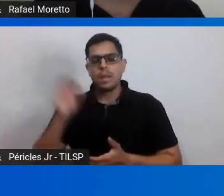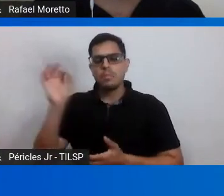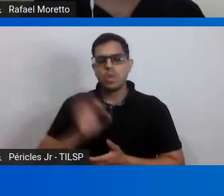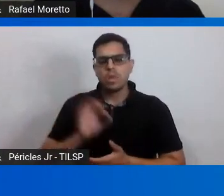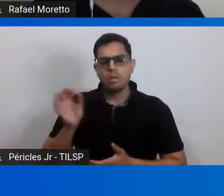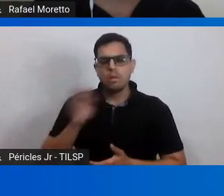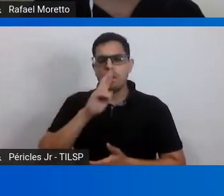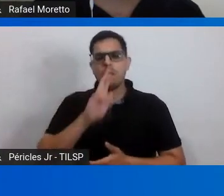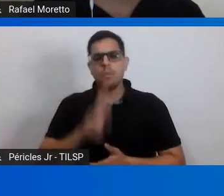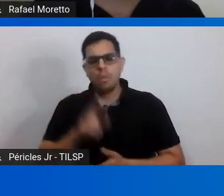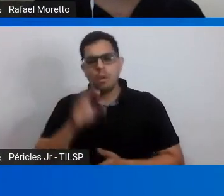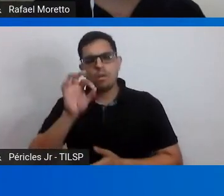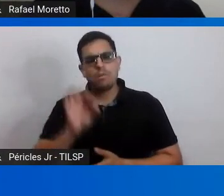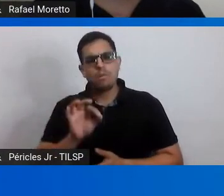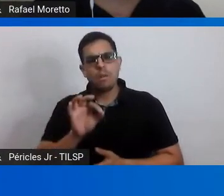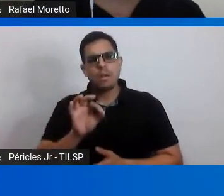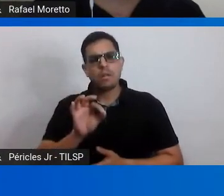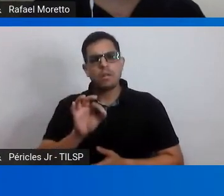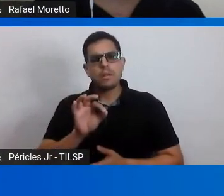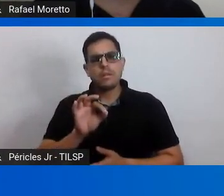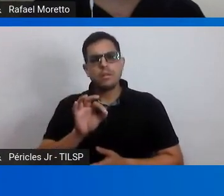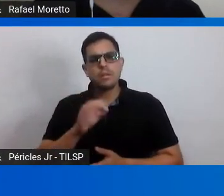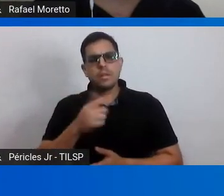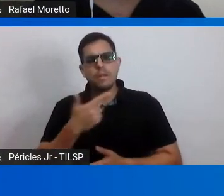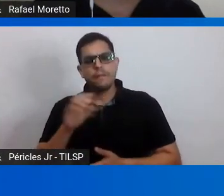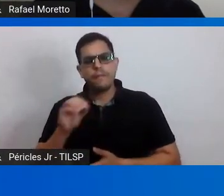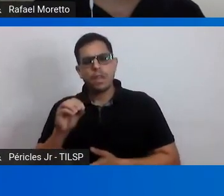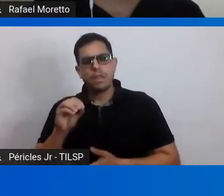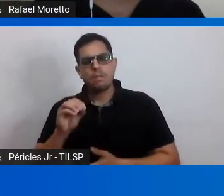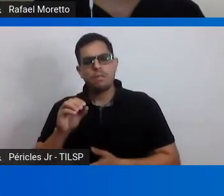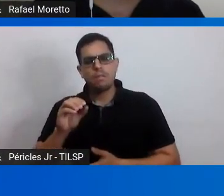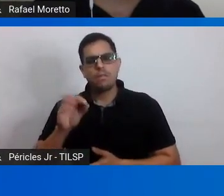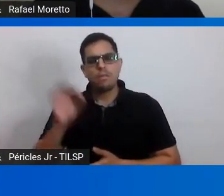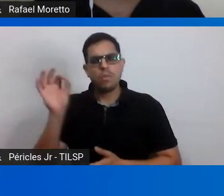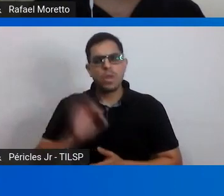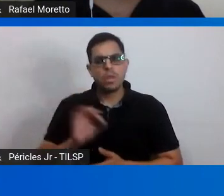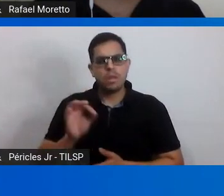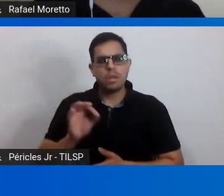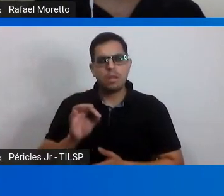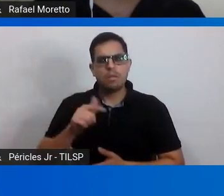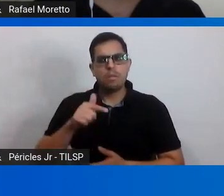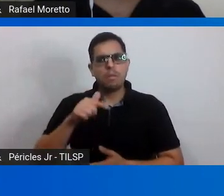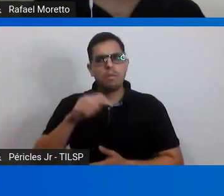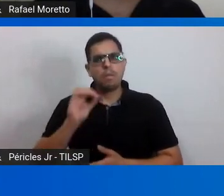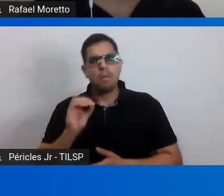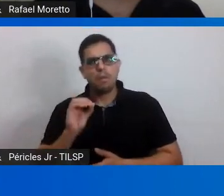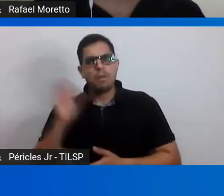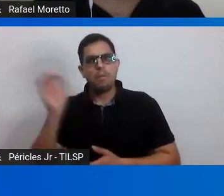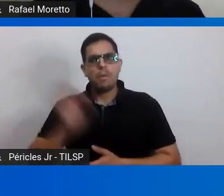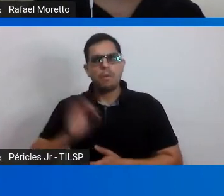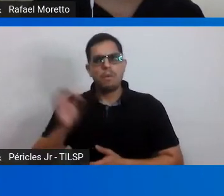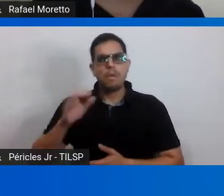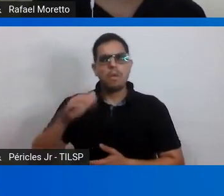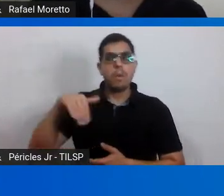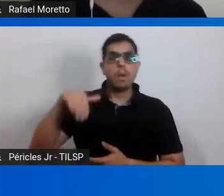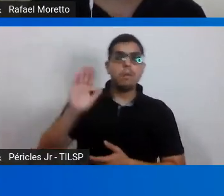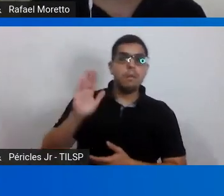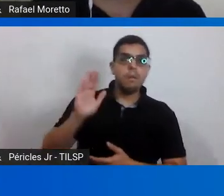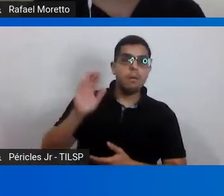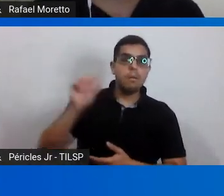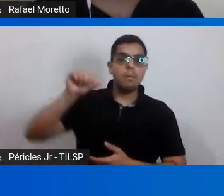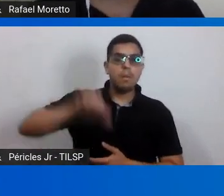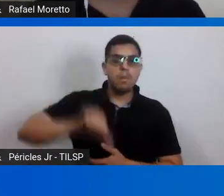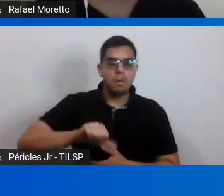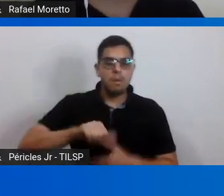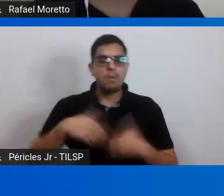de 70% seria melhor Então como que é né então é uma coisa que tá pensando em relação a essa questão numérica eu gosto